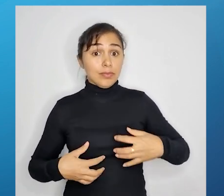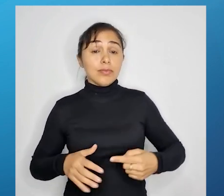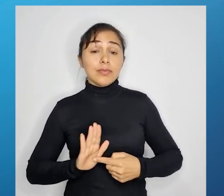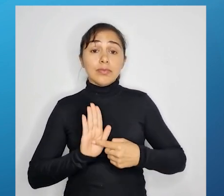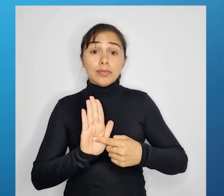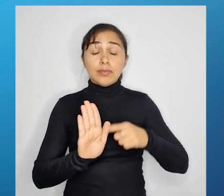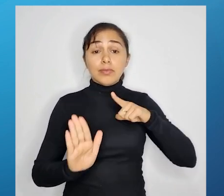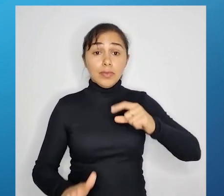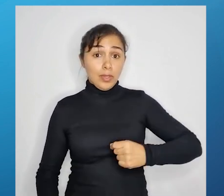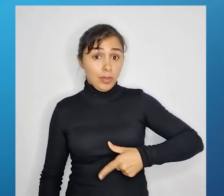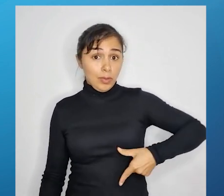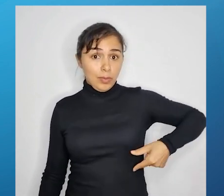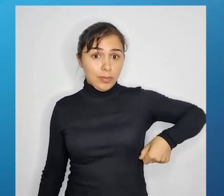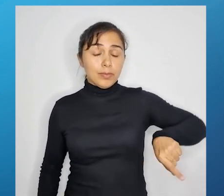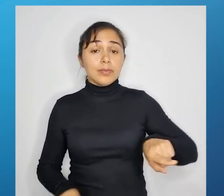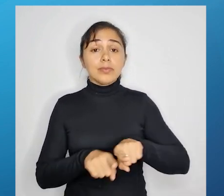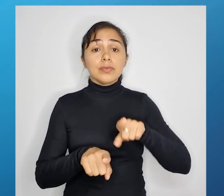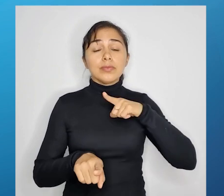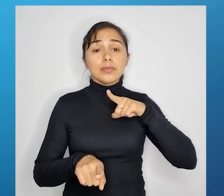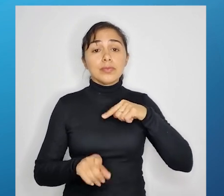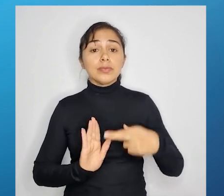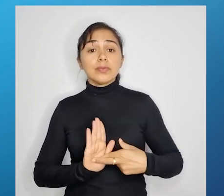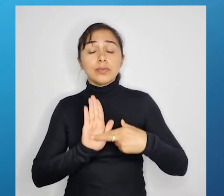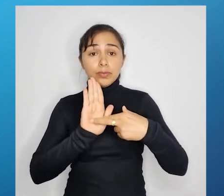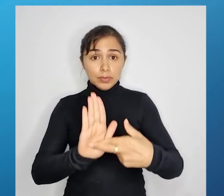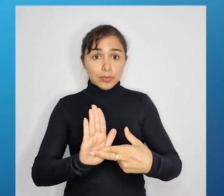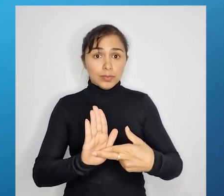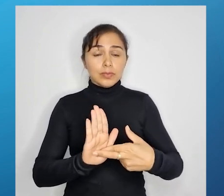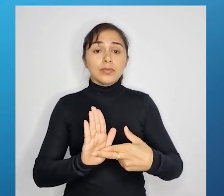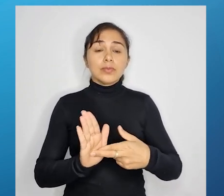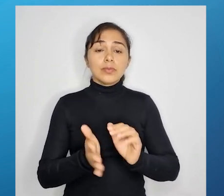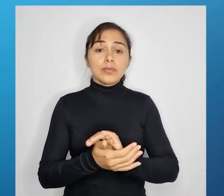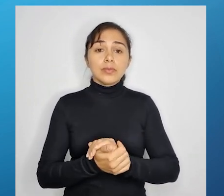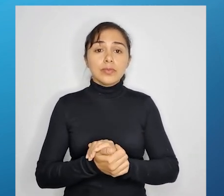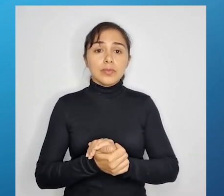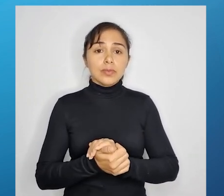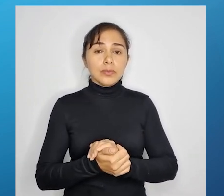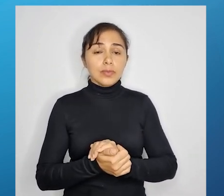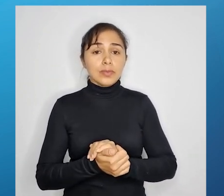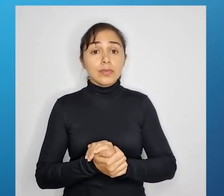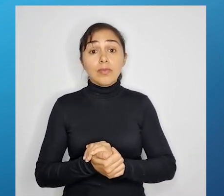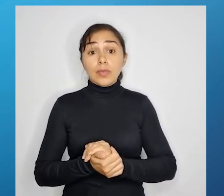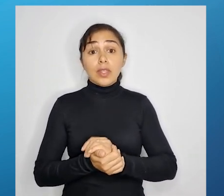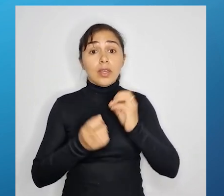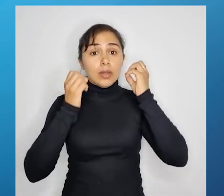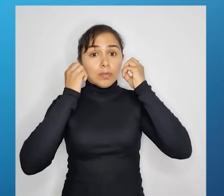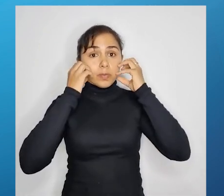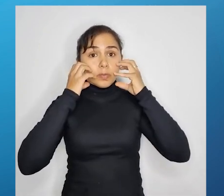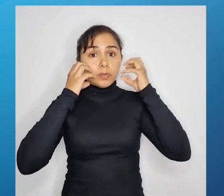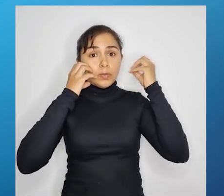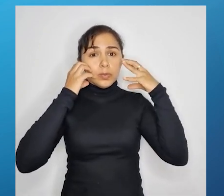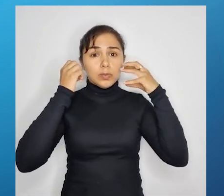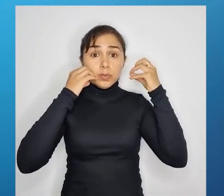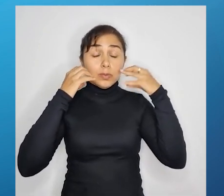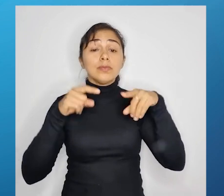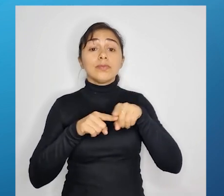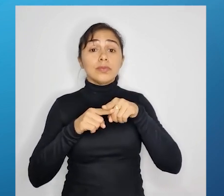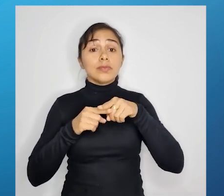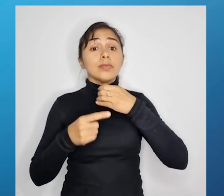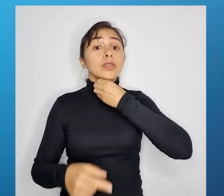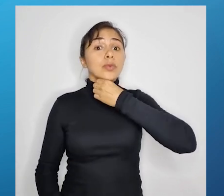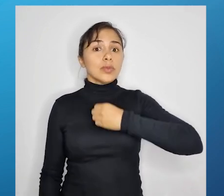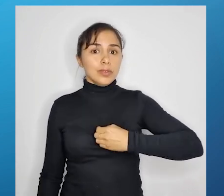olha, hepatopâncreas, nós temos aqui representando também a glândula salivar, esôfago,